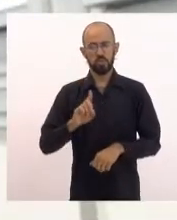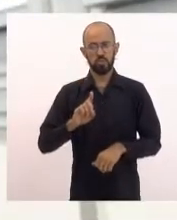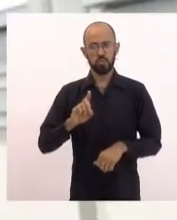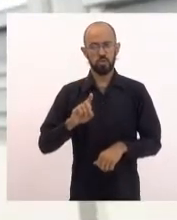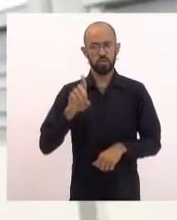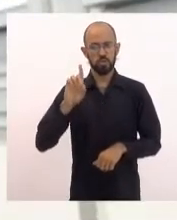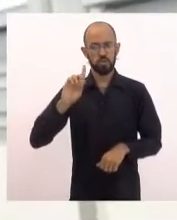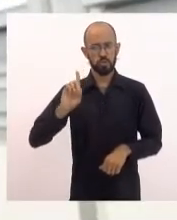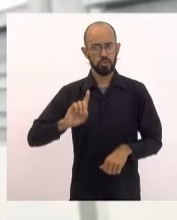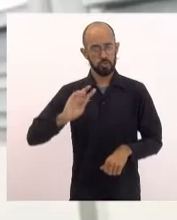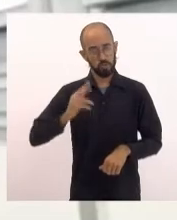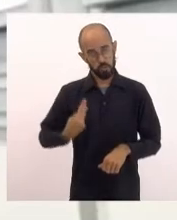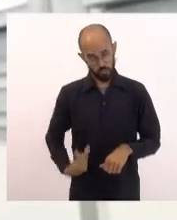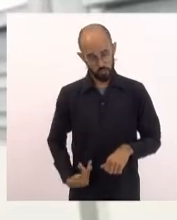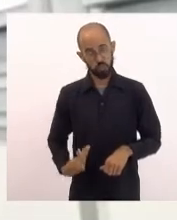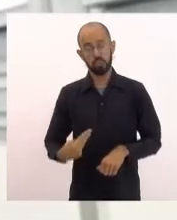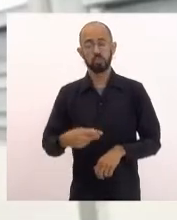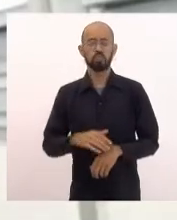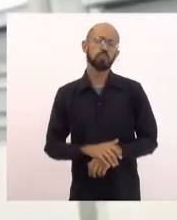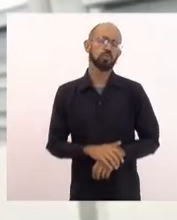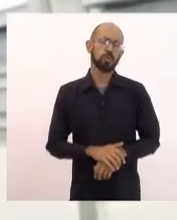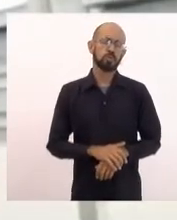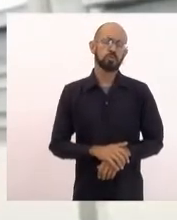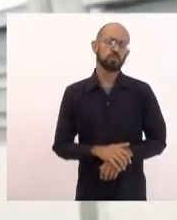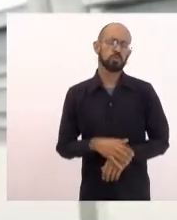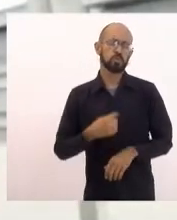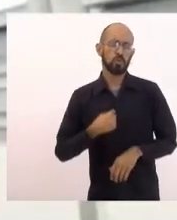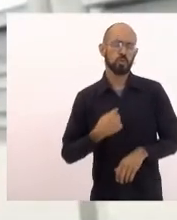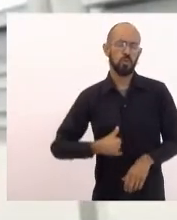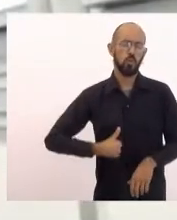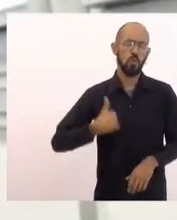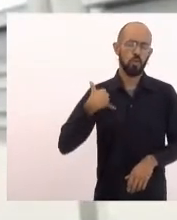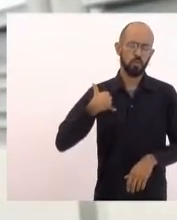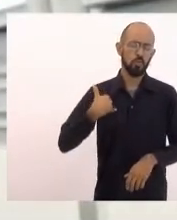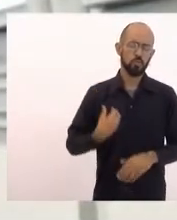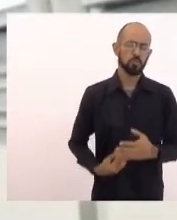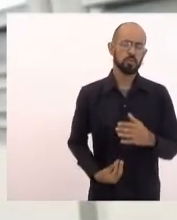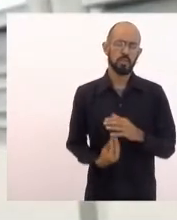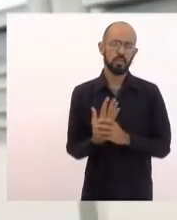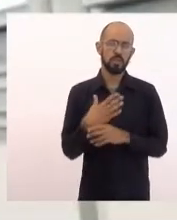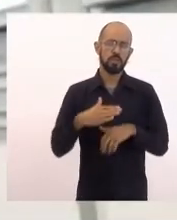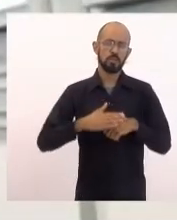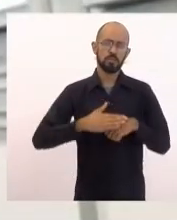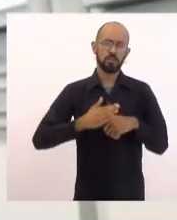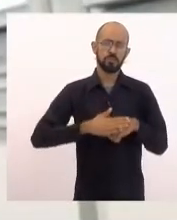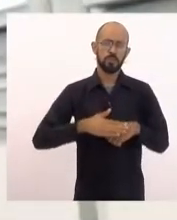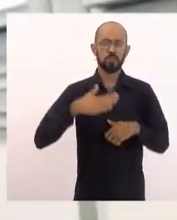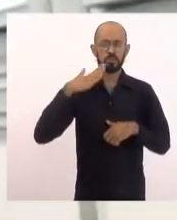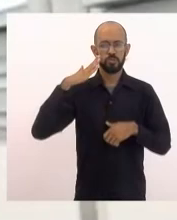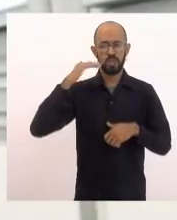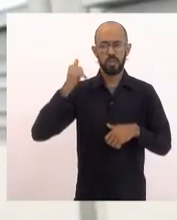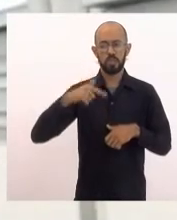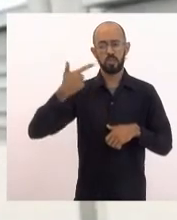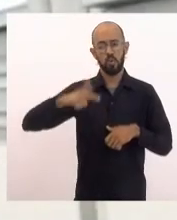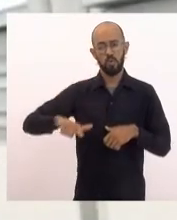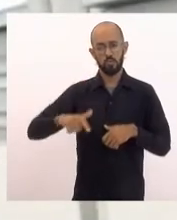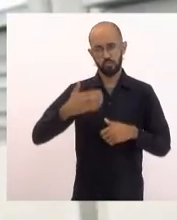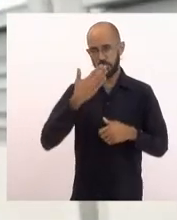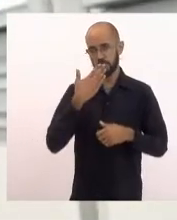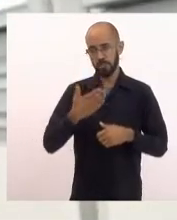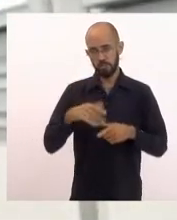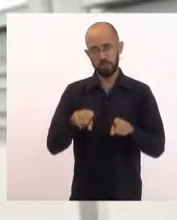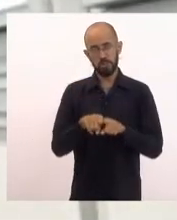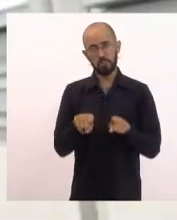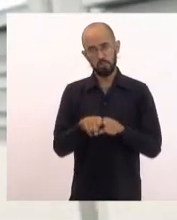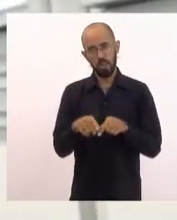muito orgulho de ser autora desse projeto. Já sei que virão demandas de coautoria e deixo aqui disponível também